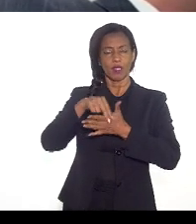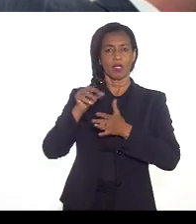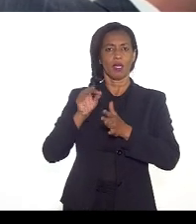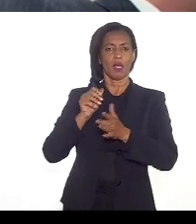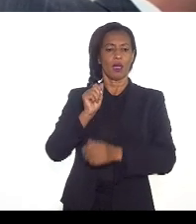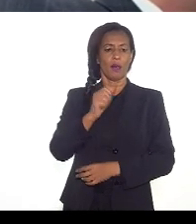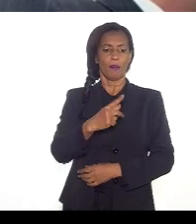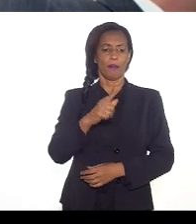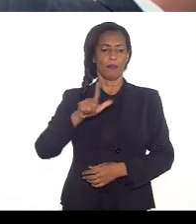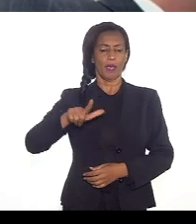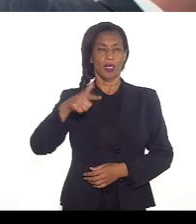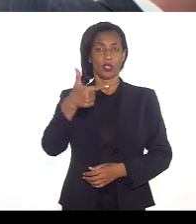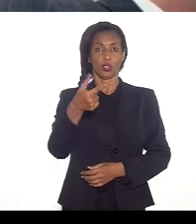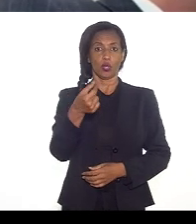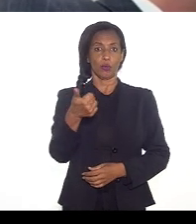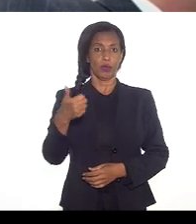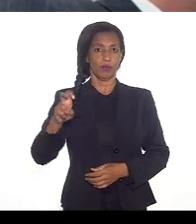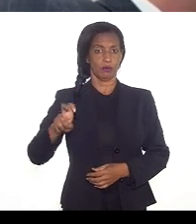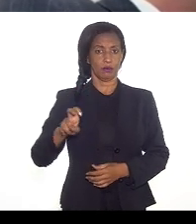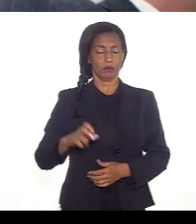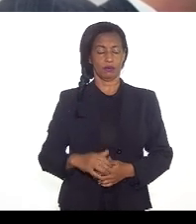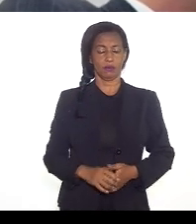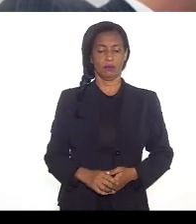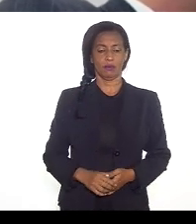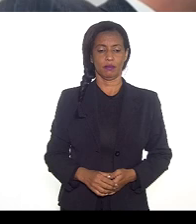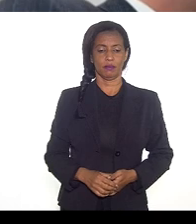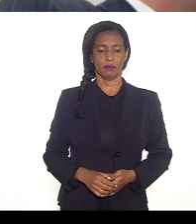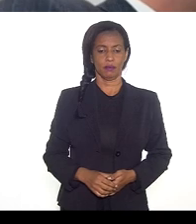lei 259-2015.